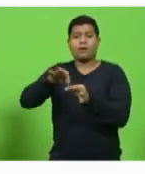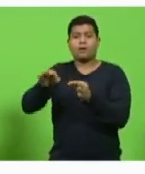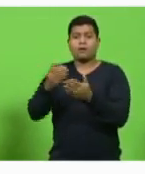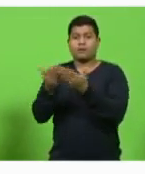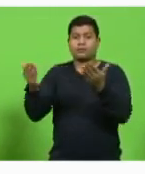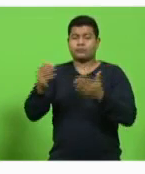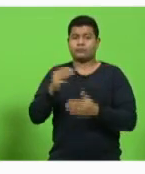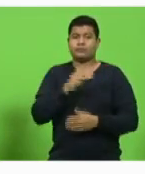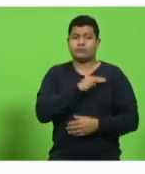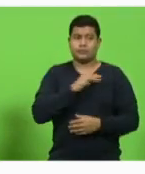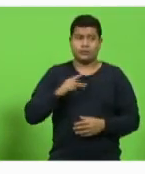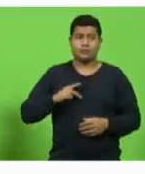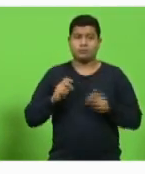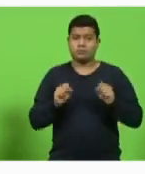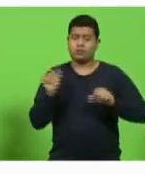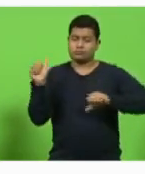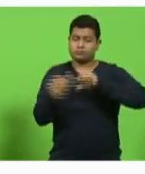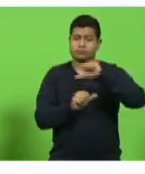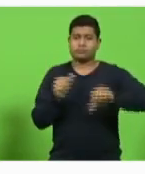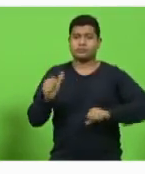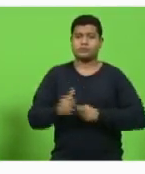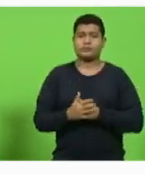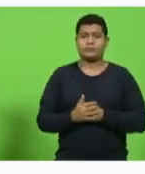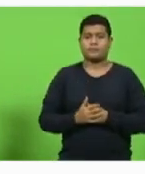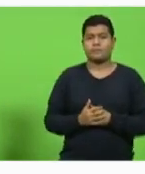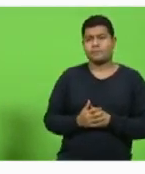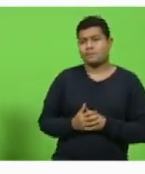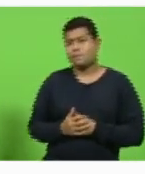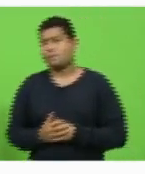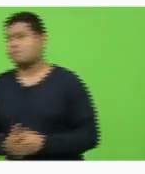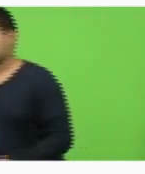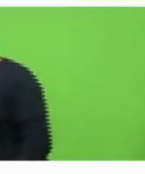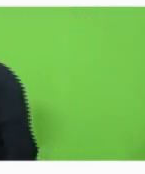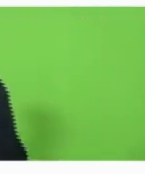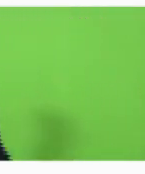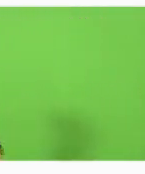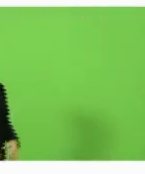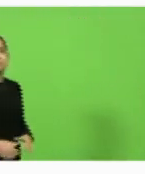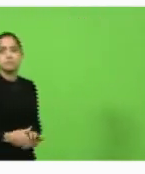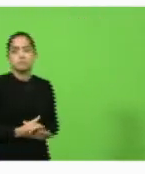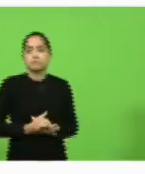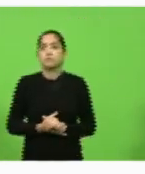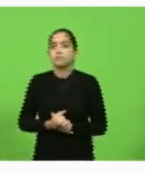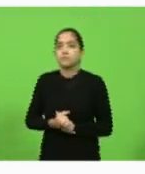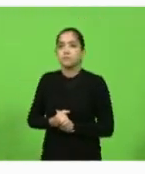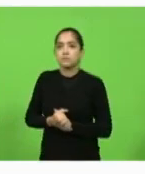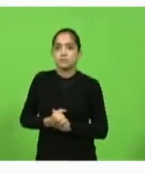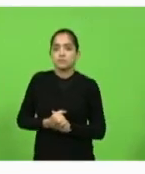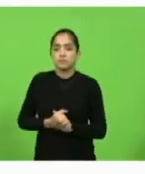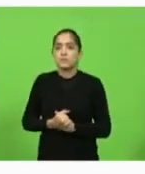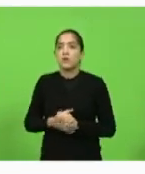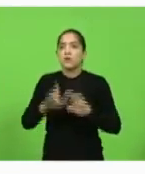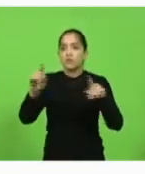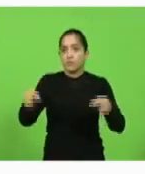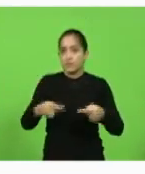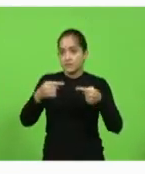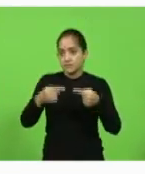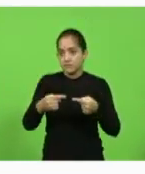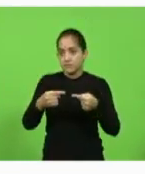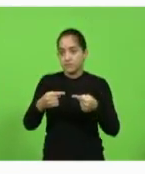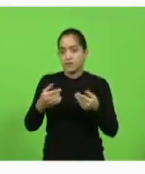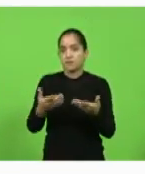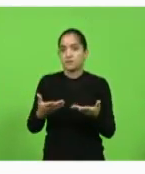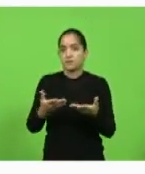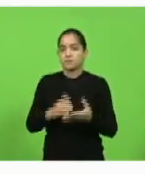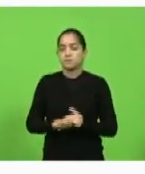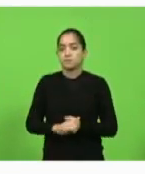naturalmente, pode sofrer variações a partir do ponto de vista em que se olha, a forma que se enfrenta a causa.